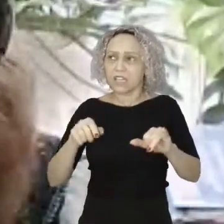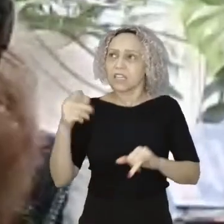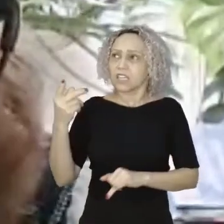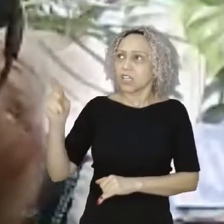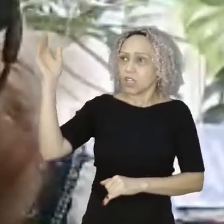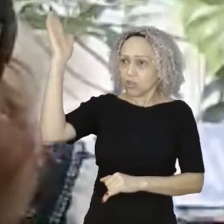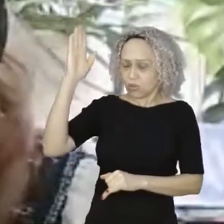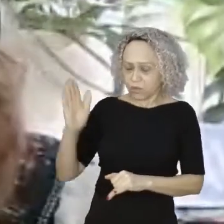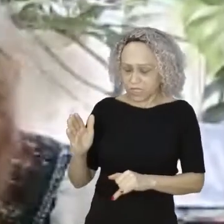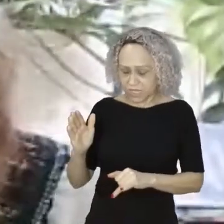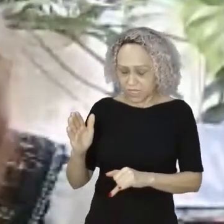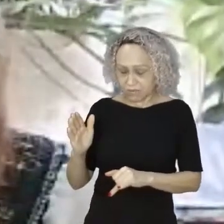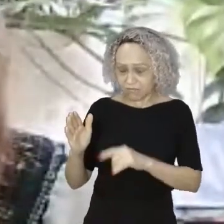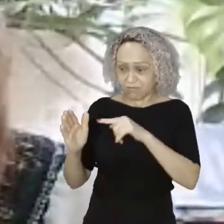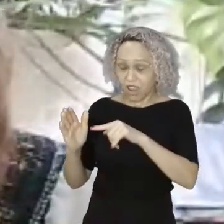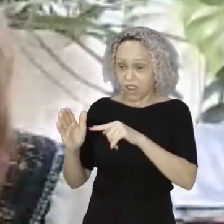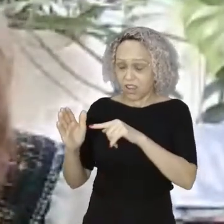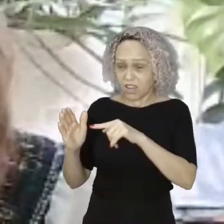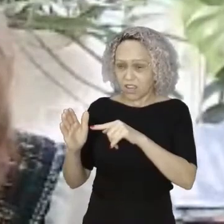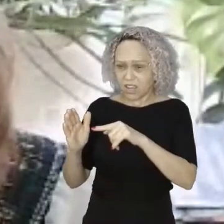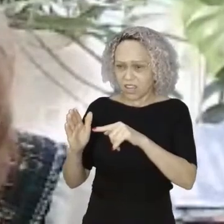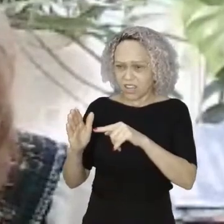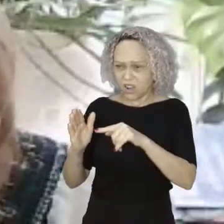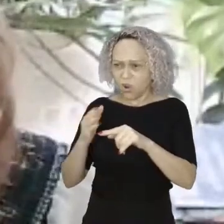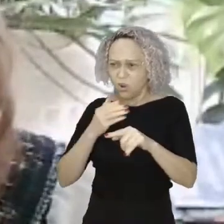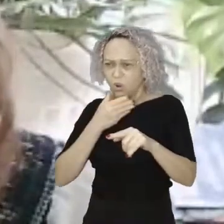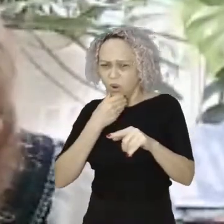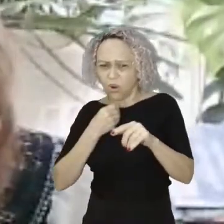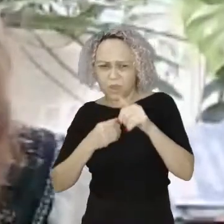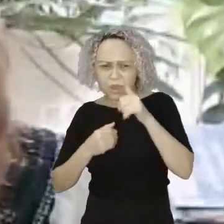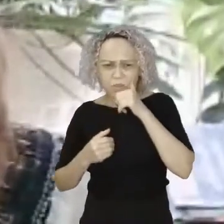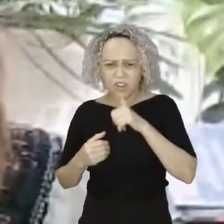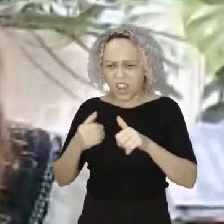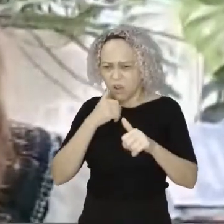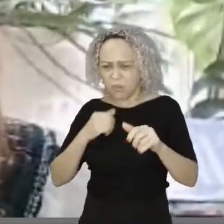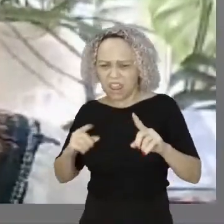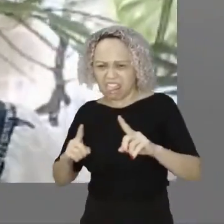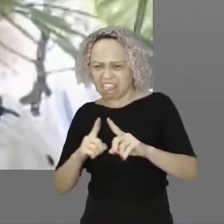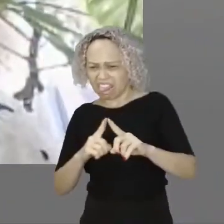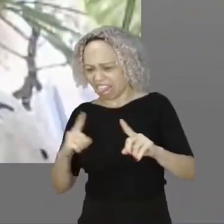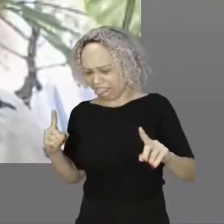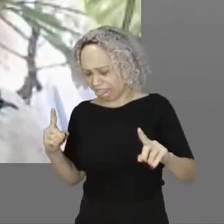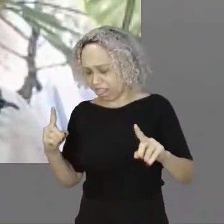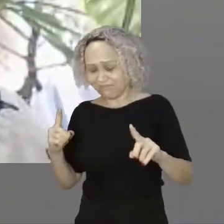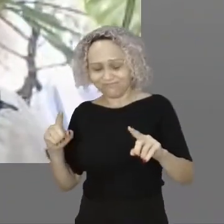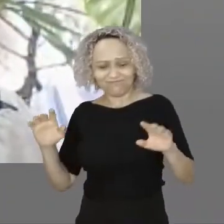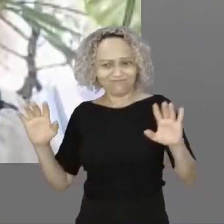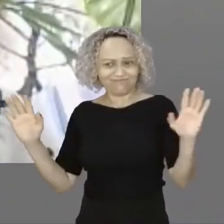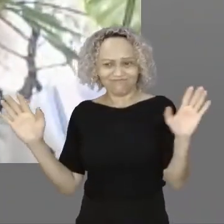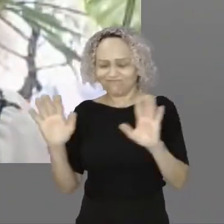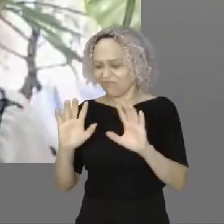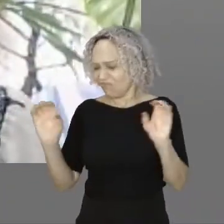sem misoginia. Nós queremos que o Brasil efetivamente seja um país onde as mulheres possam andar de